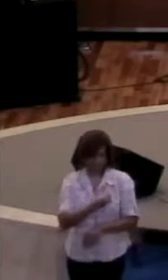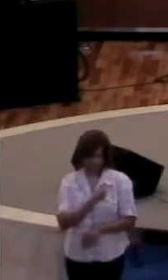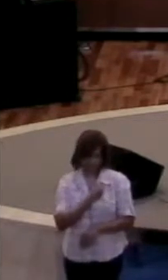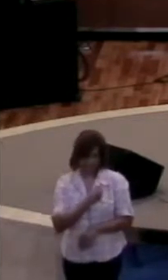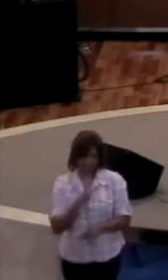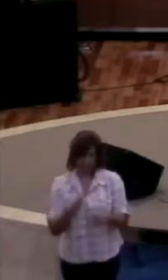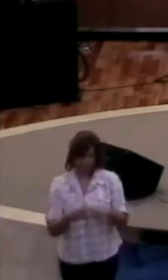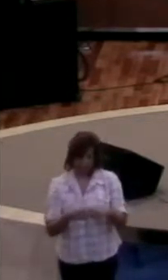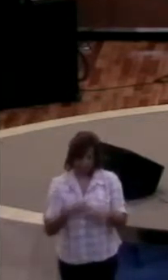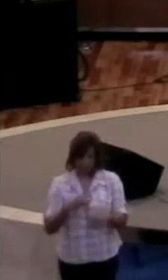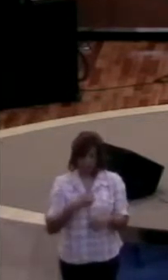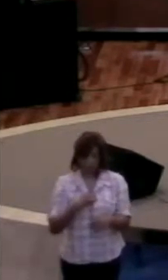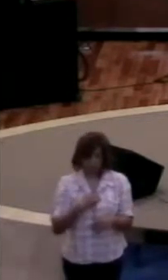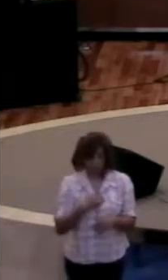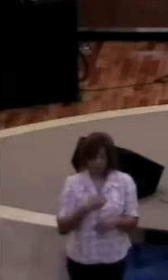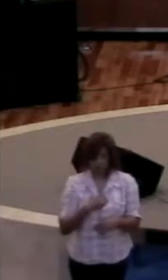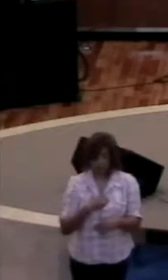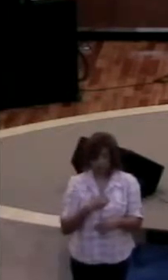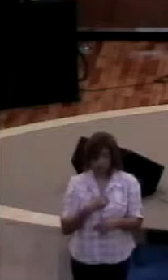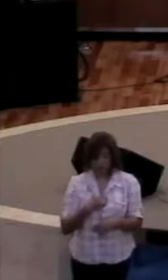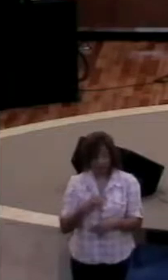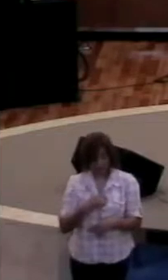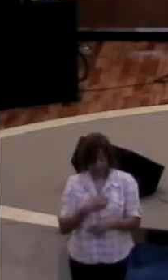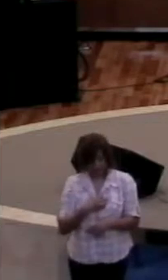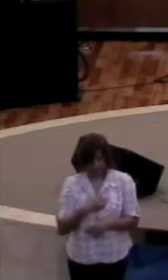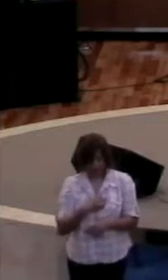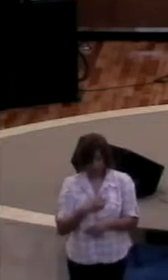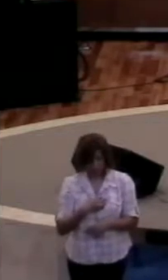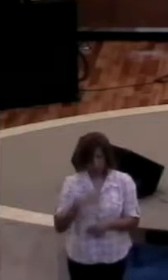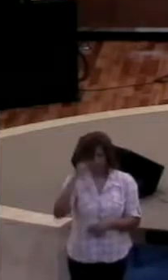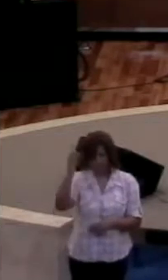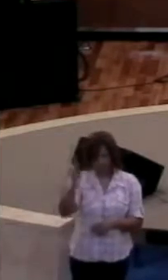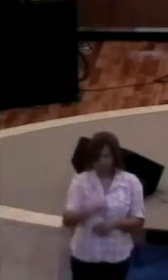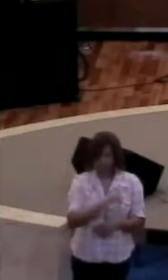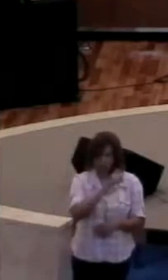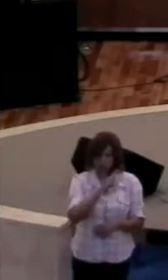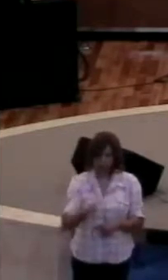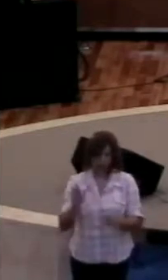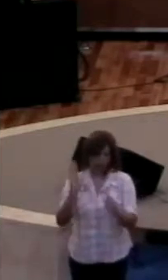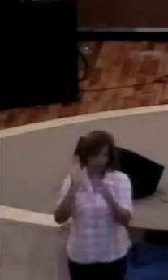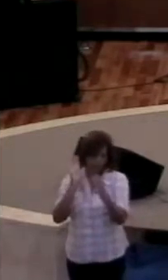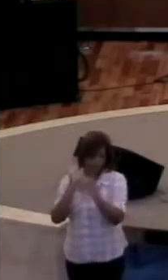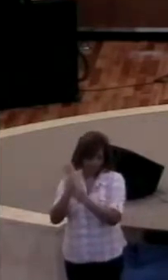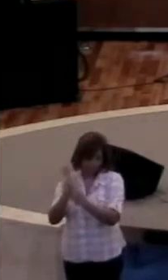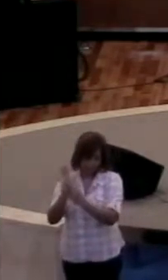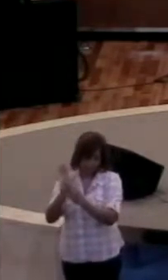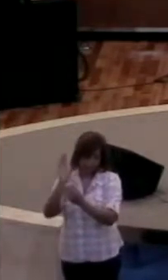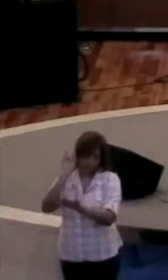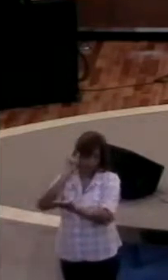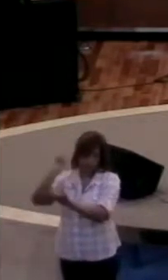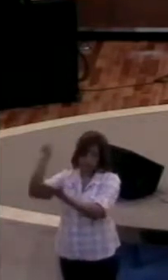estado que você está não anula as promessas de Deus. Deus está no seu trono,